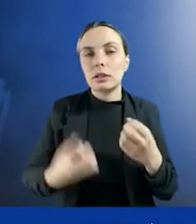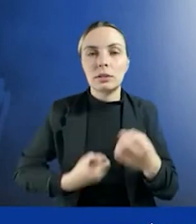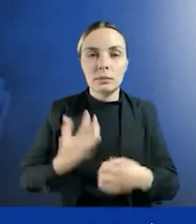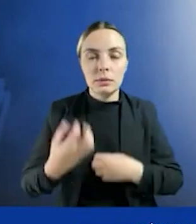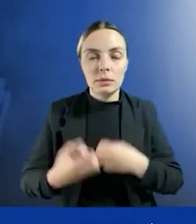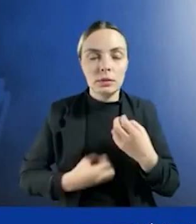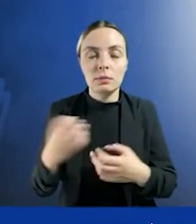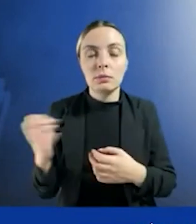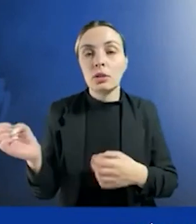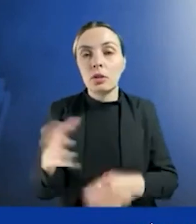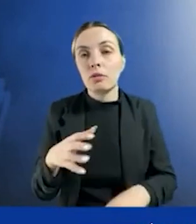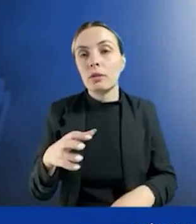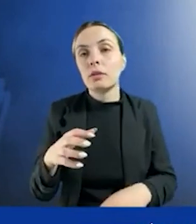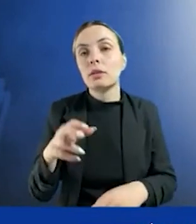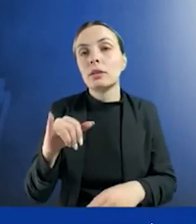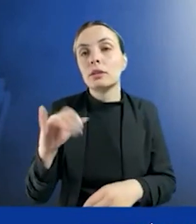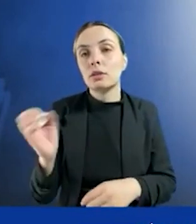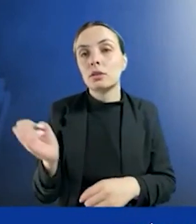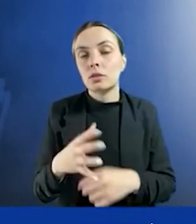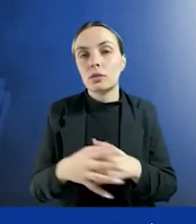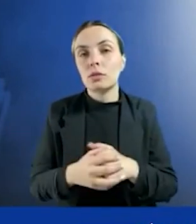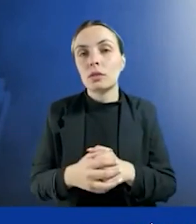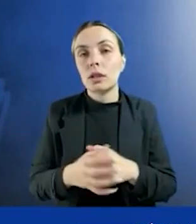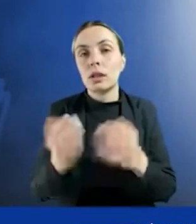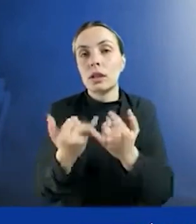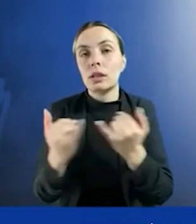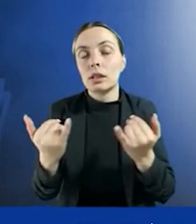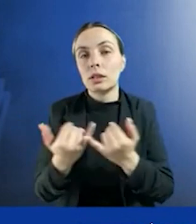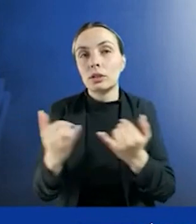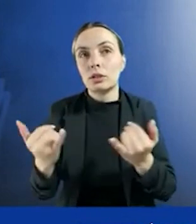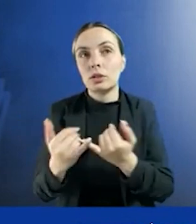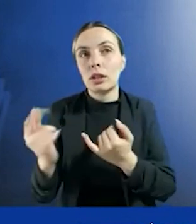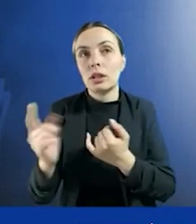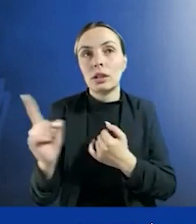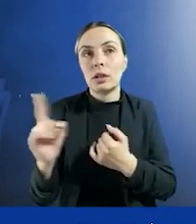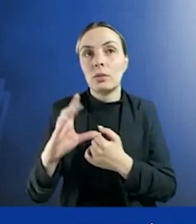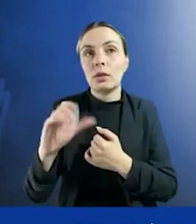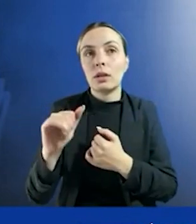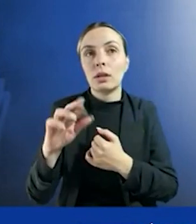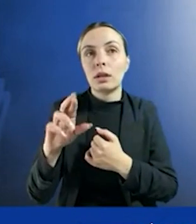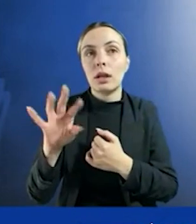ecoinovação, energia não carbono.